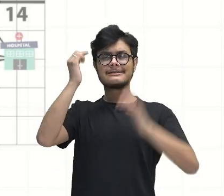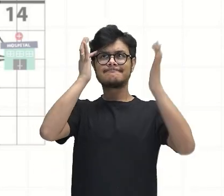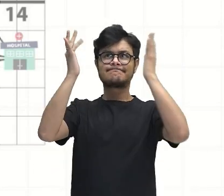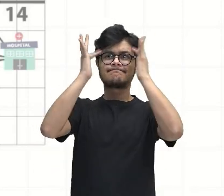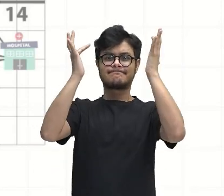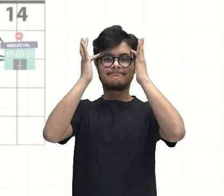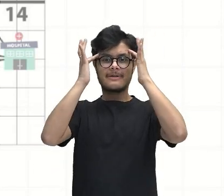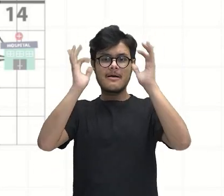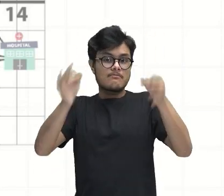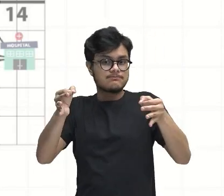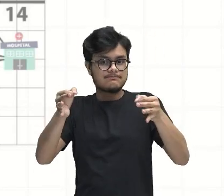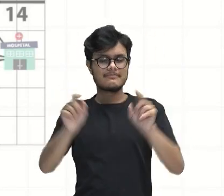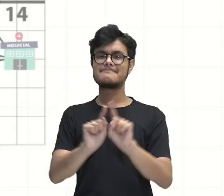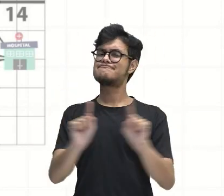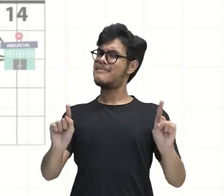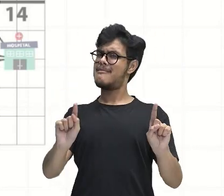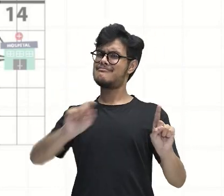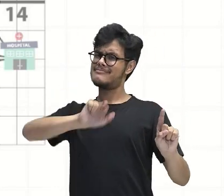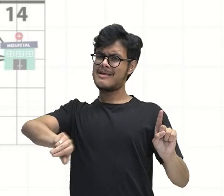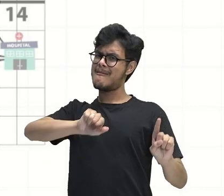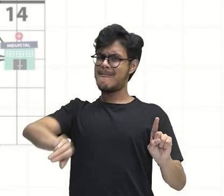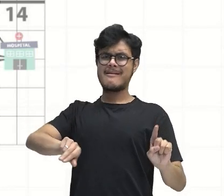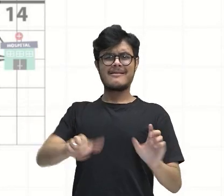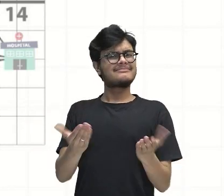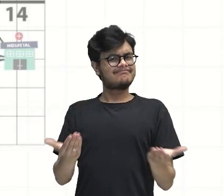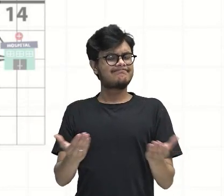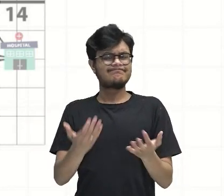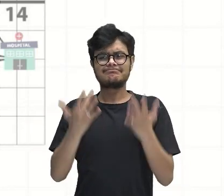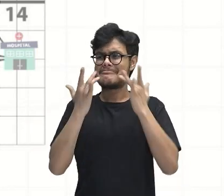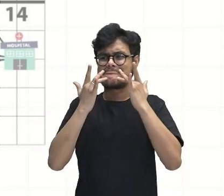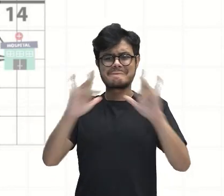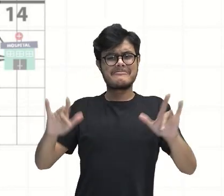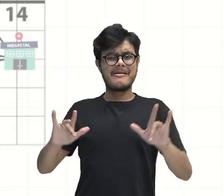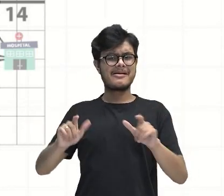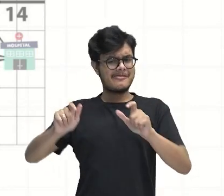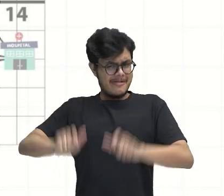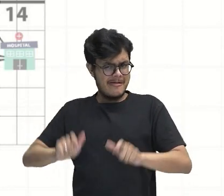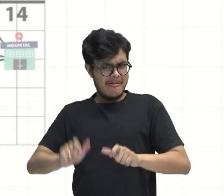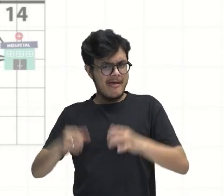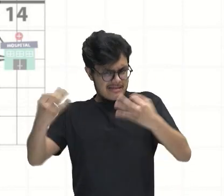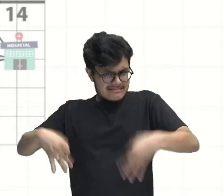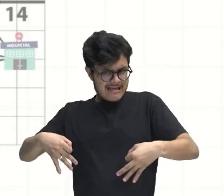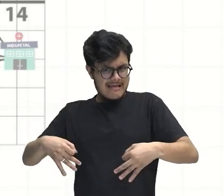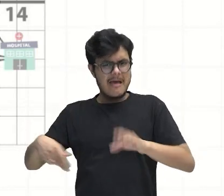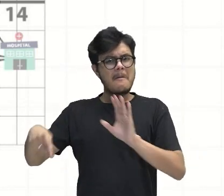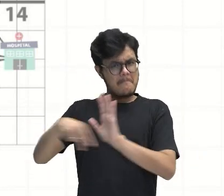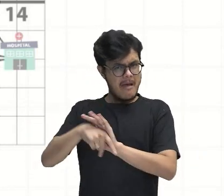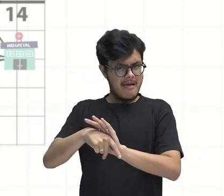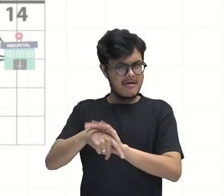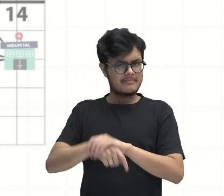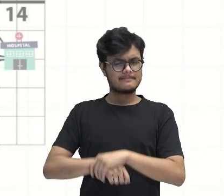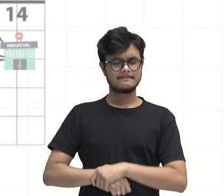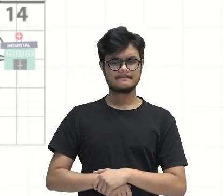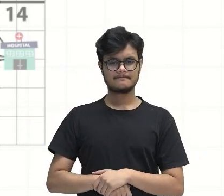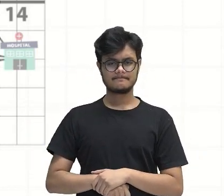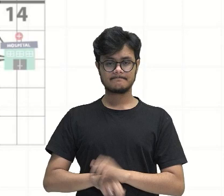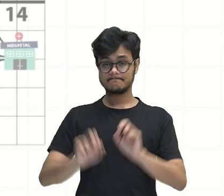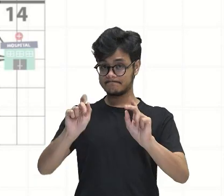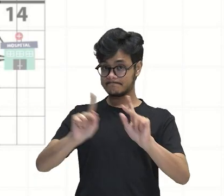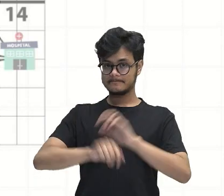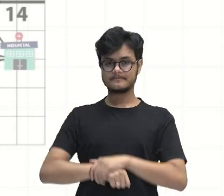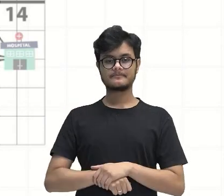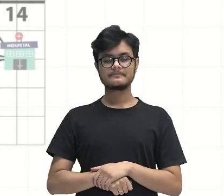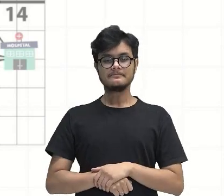esteja nesse ponto, mas, de fato, eu não sei determinar se essa é a metade do ponto. Tudo bem?